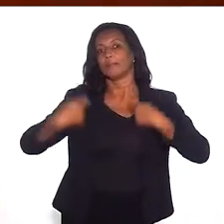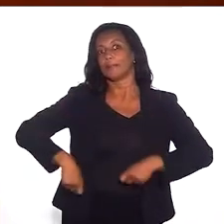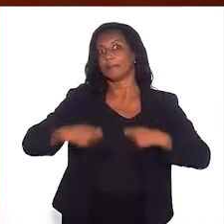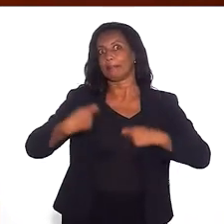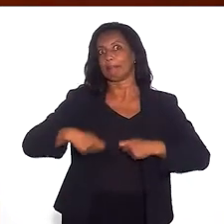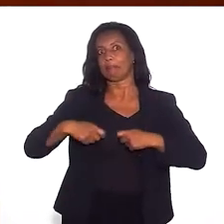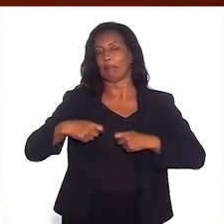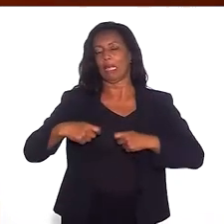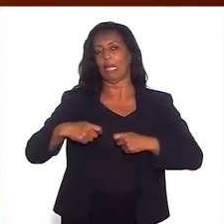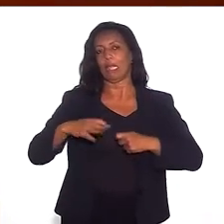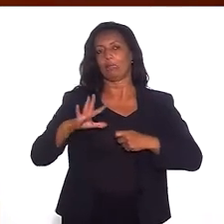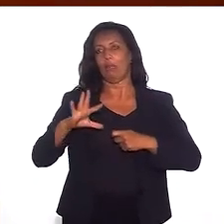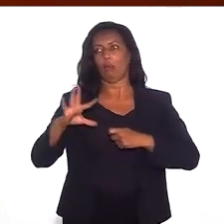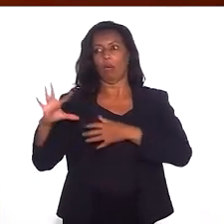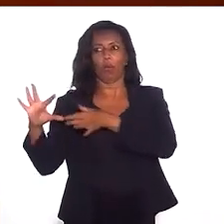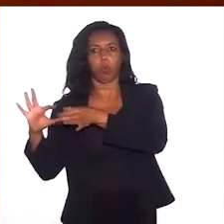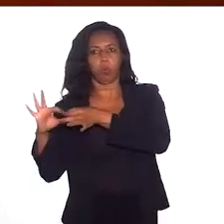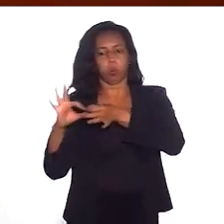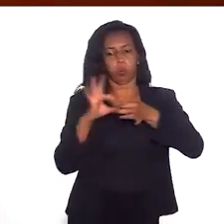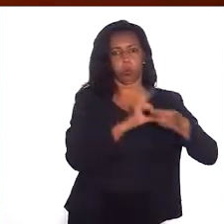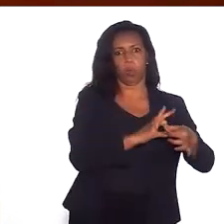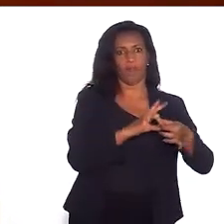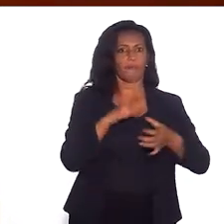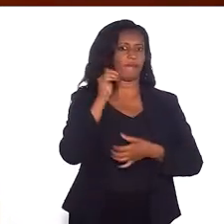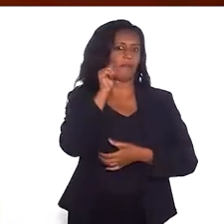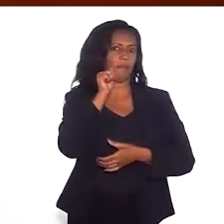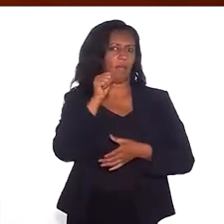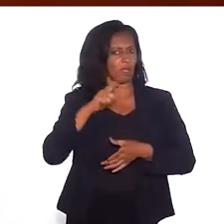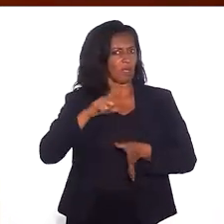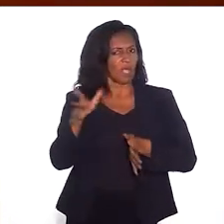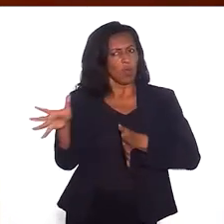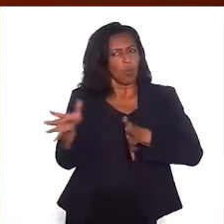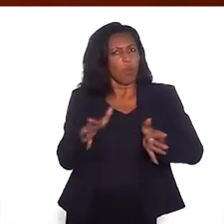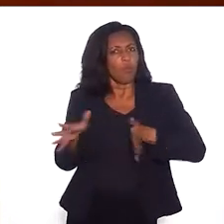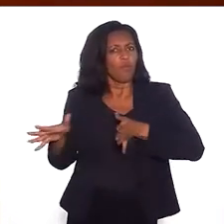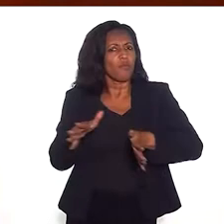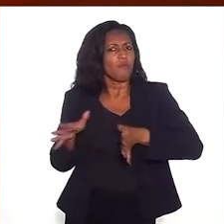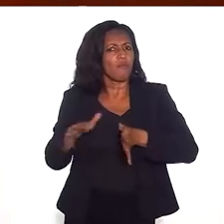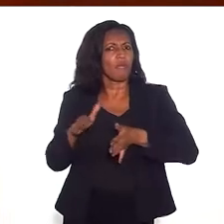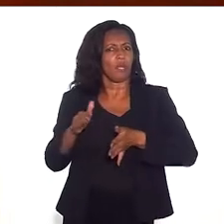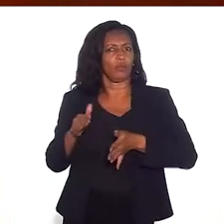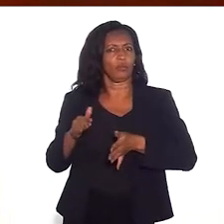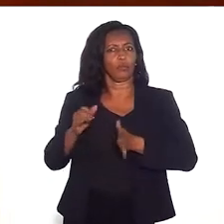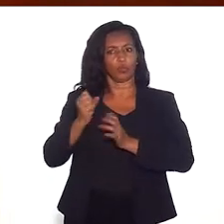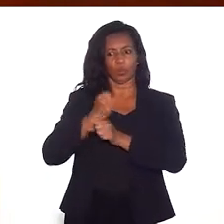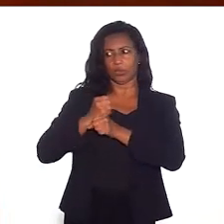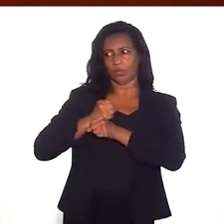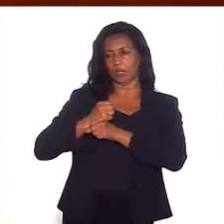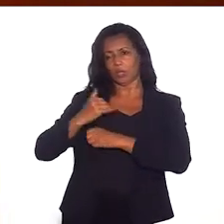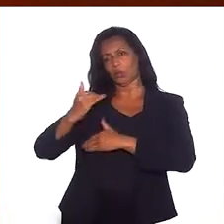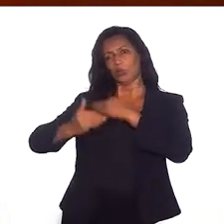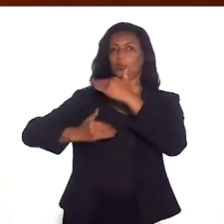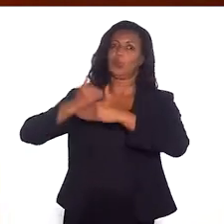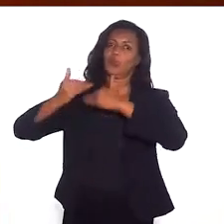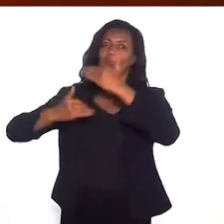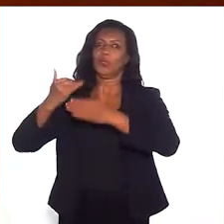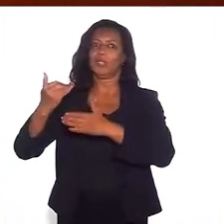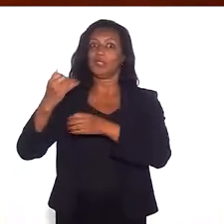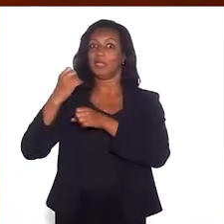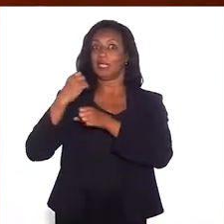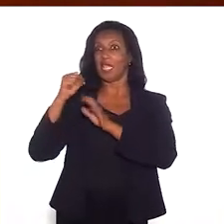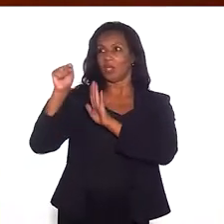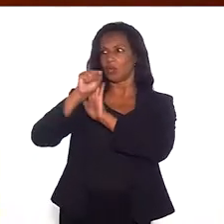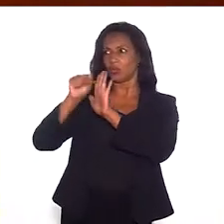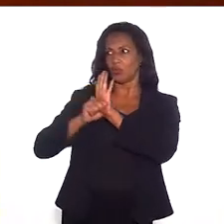é necessariamente uma corrente feminista, né? Nós temos um movimento que, ao longo das décadas, né, desde o